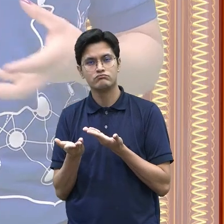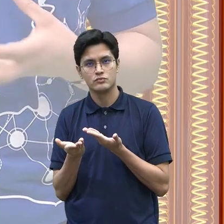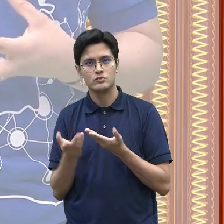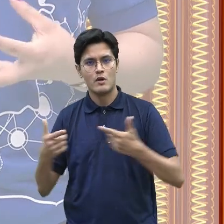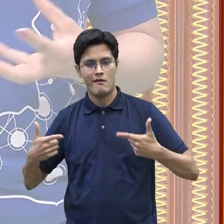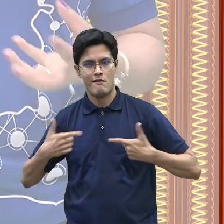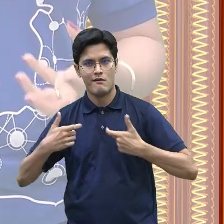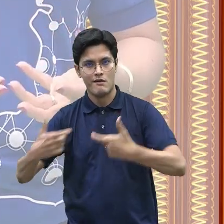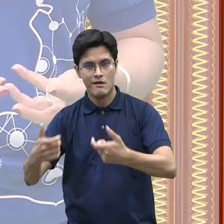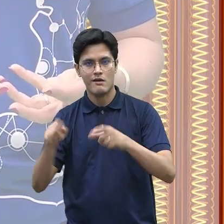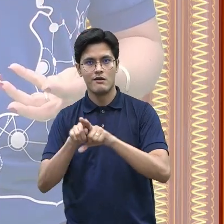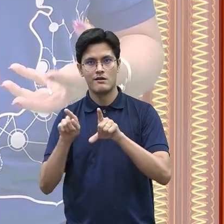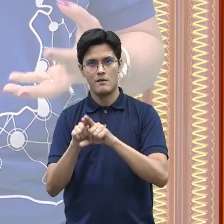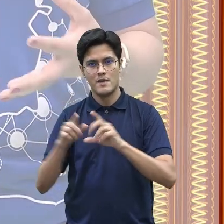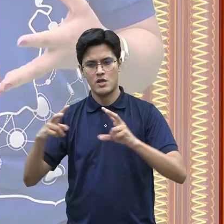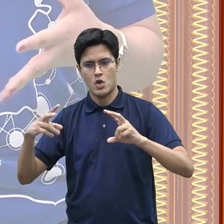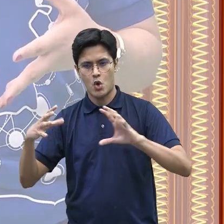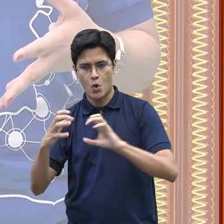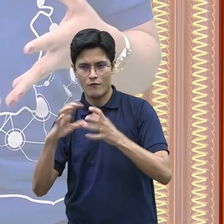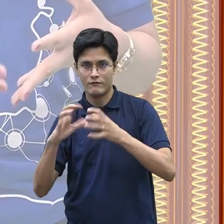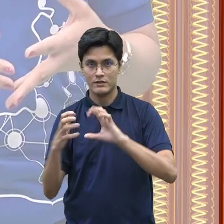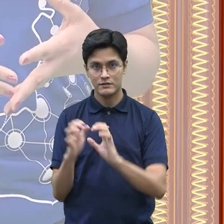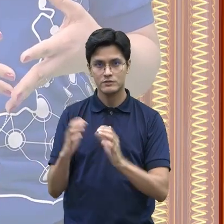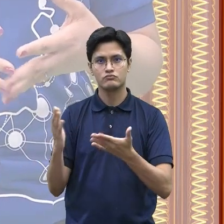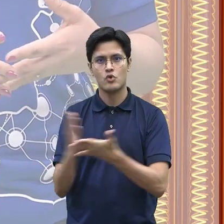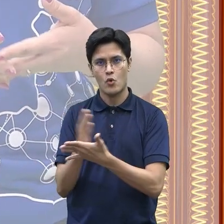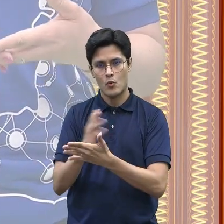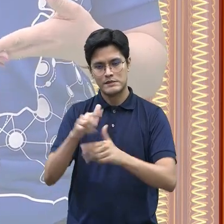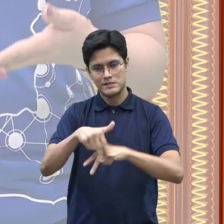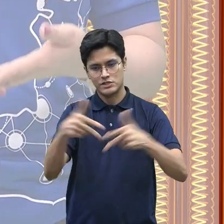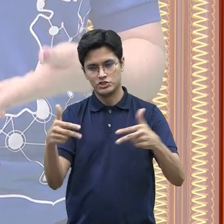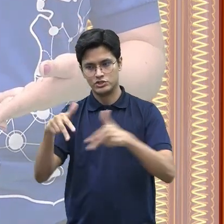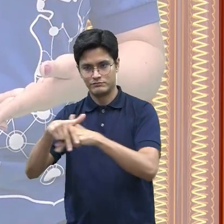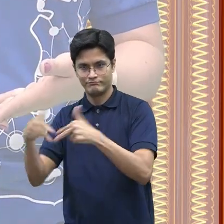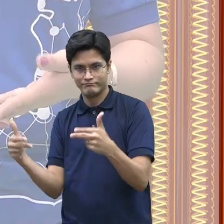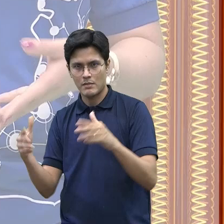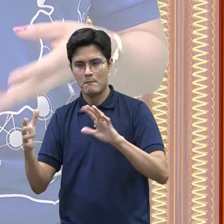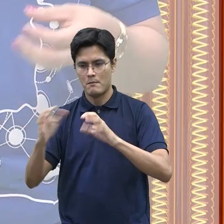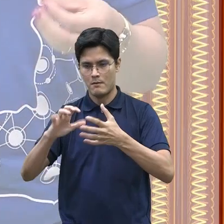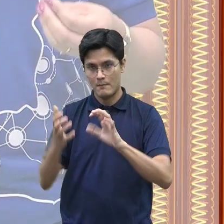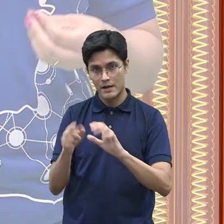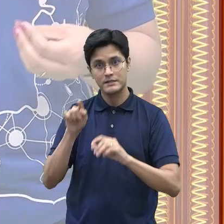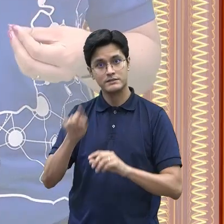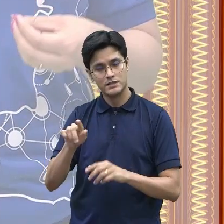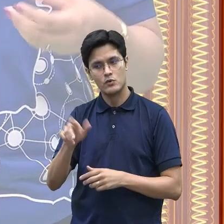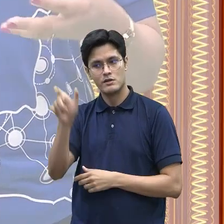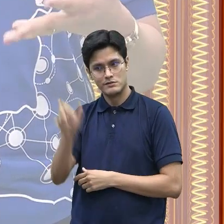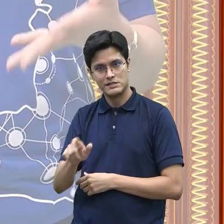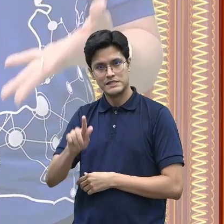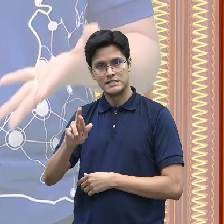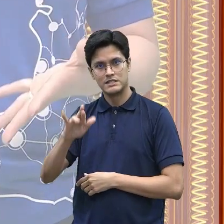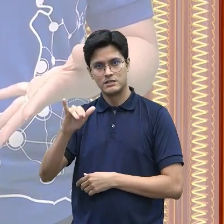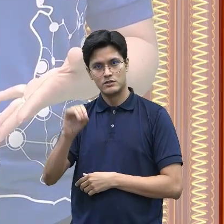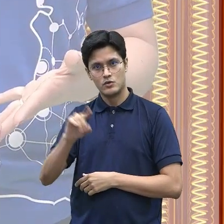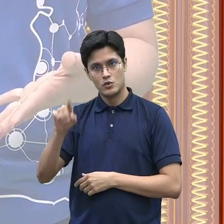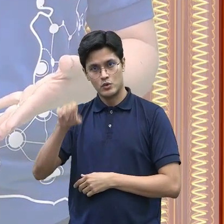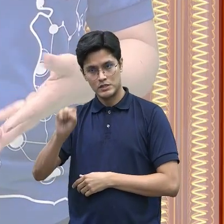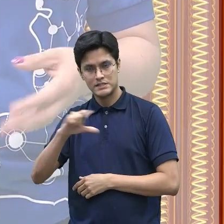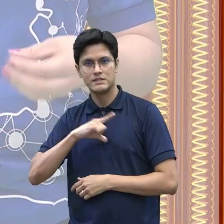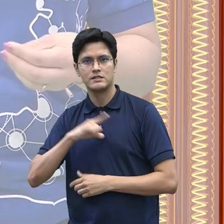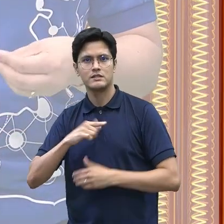entre algumas etnias. Então, eles possuíam um papel muito importante, registravam o cotidiano